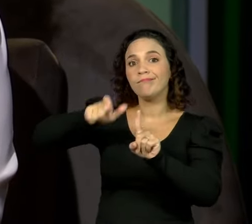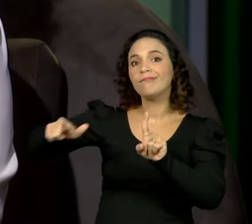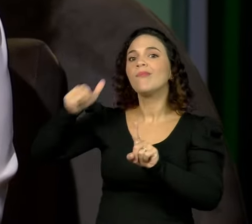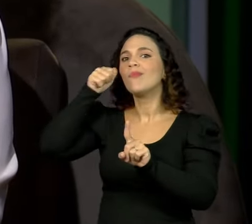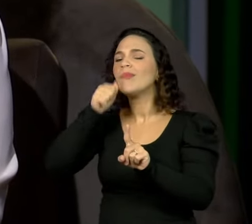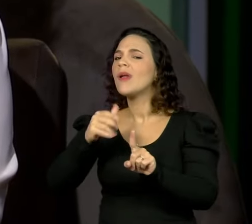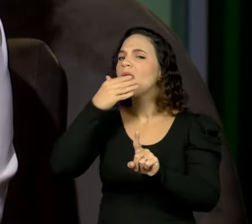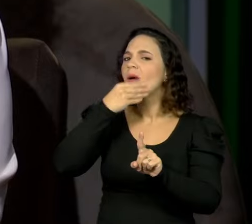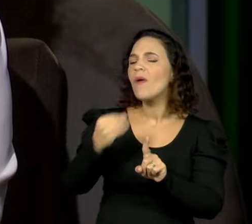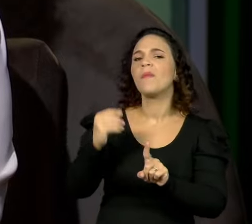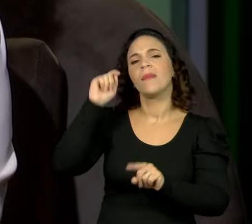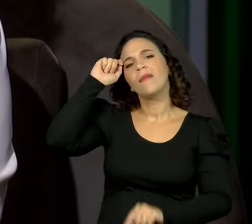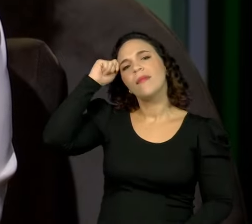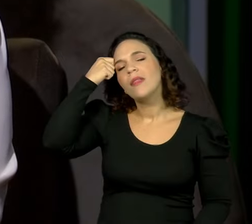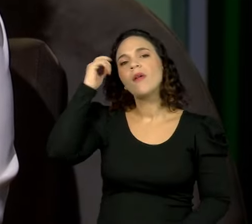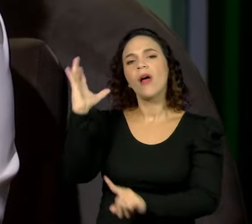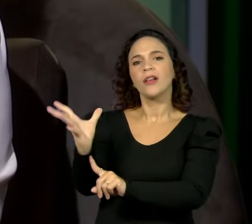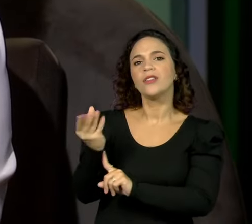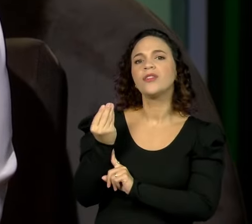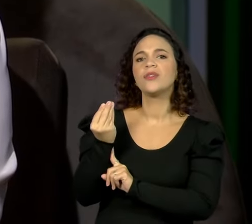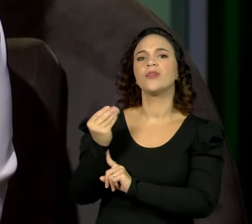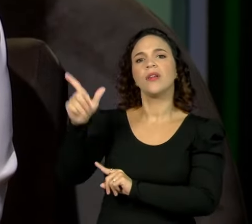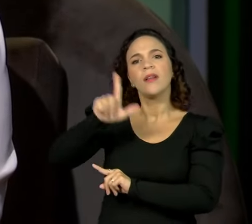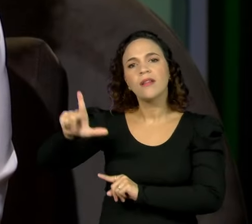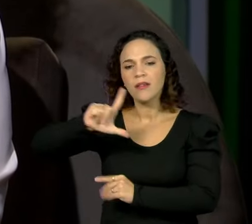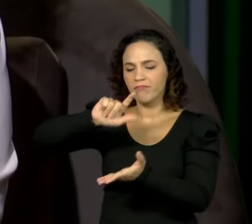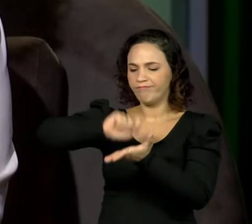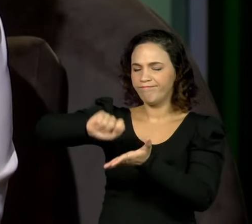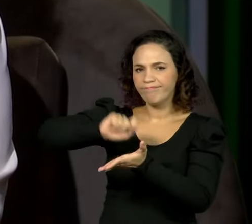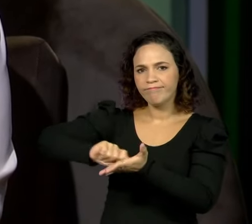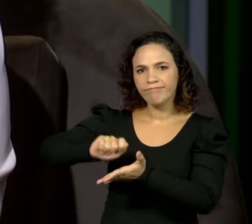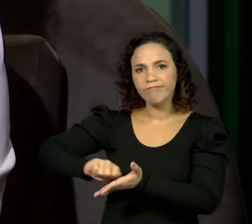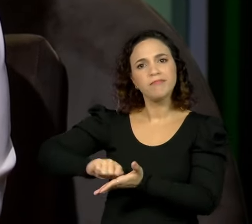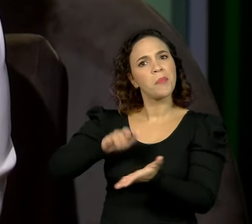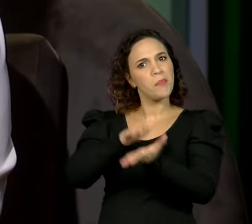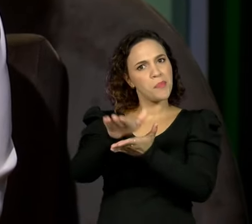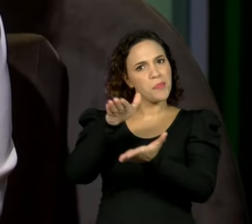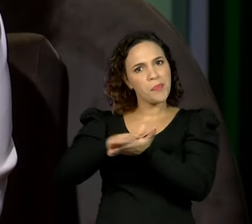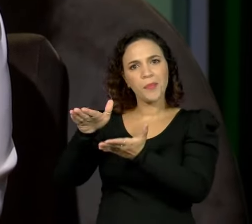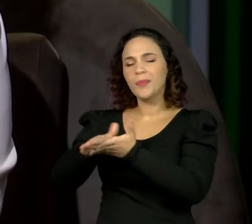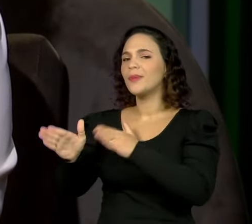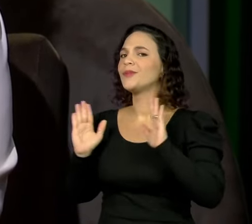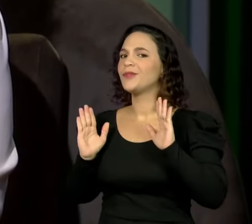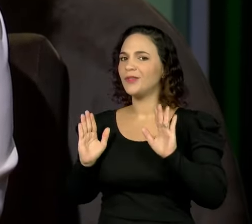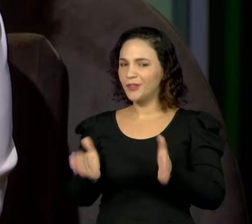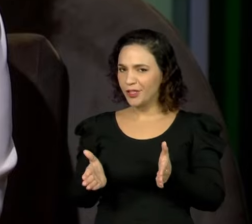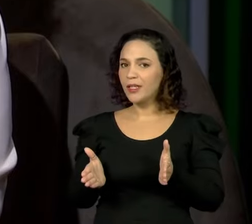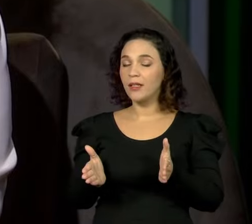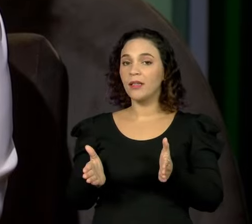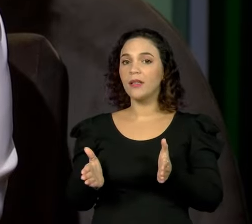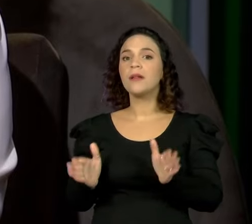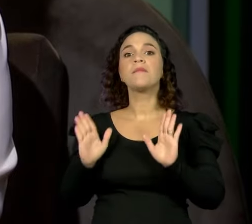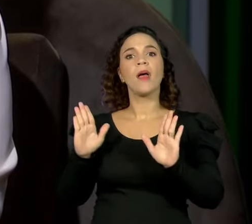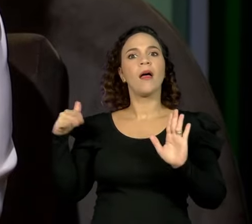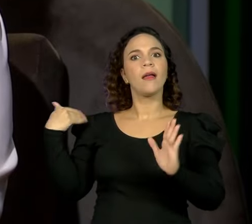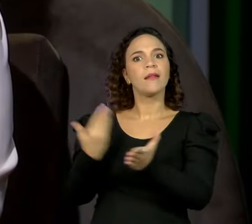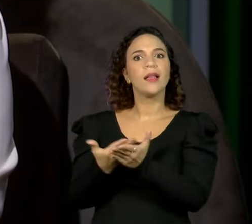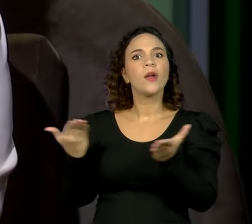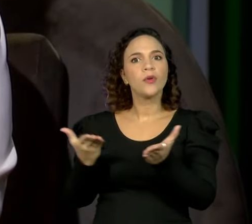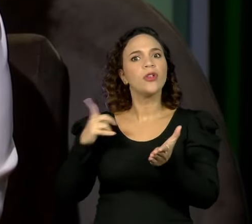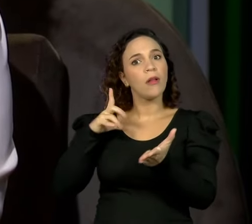negras, artistas, escritores de literatura, que publicaram suas obras e que nós temos até hoje